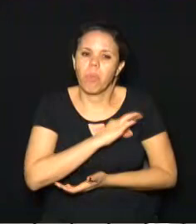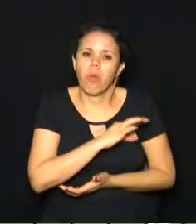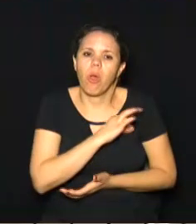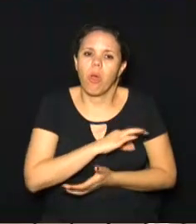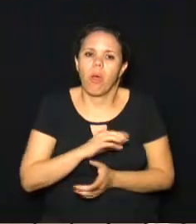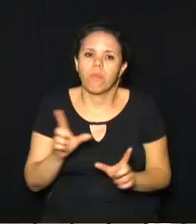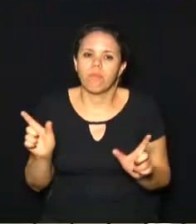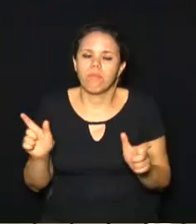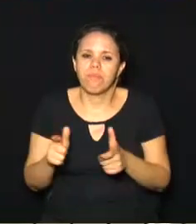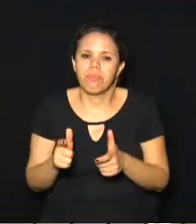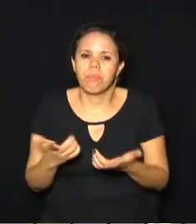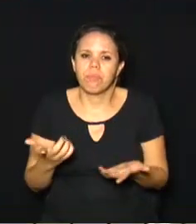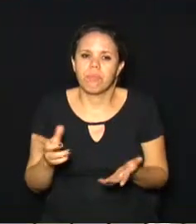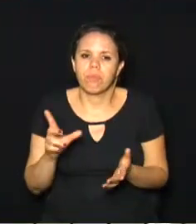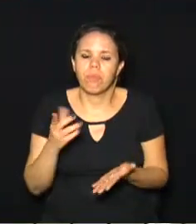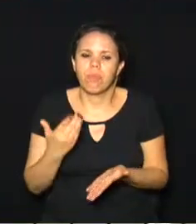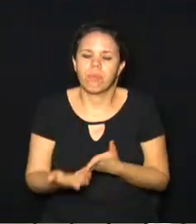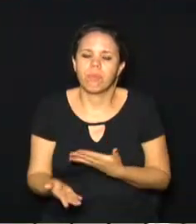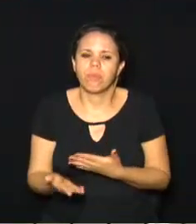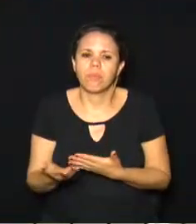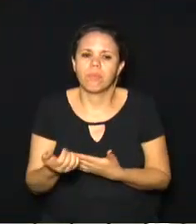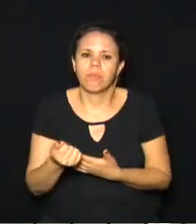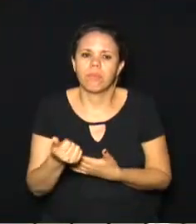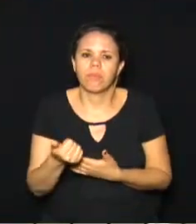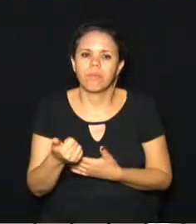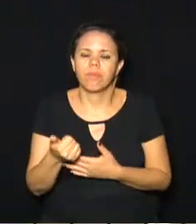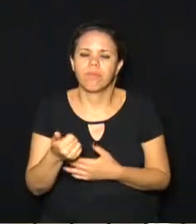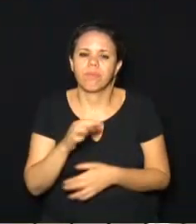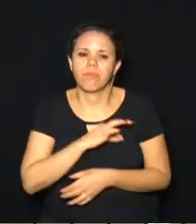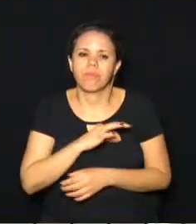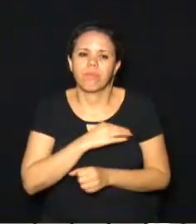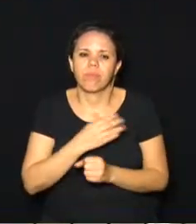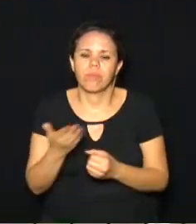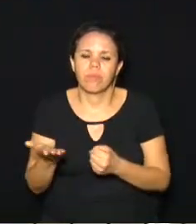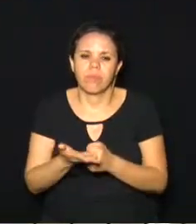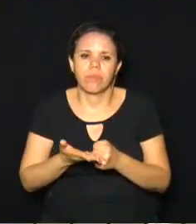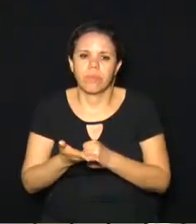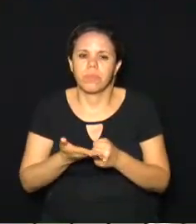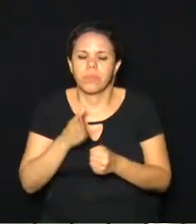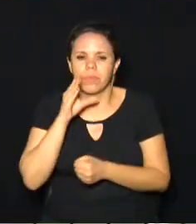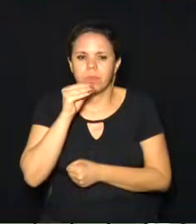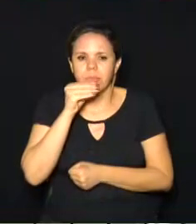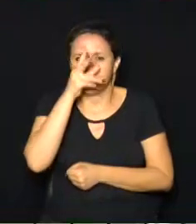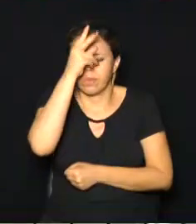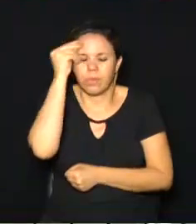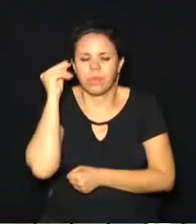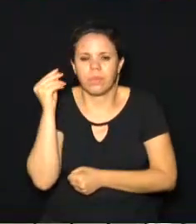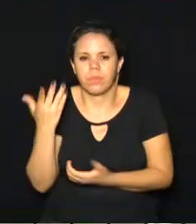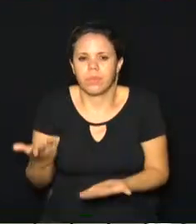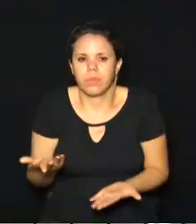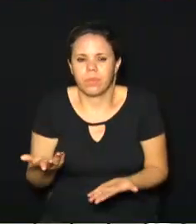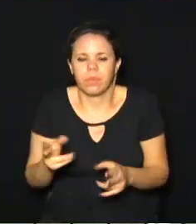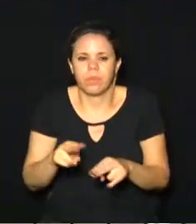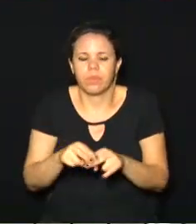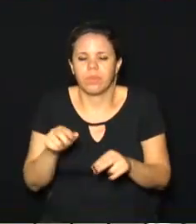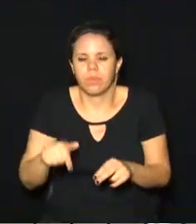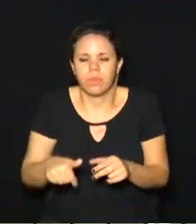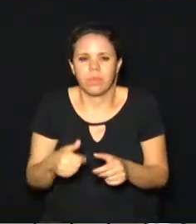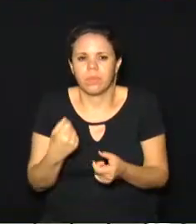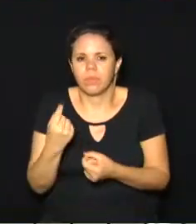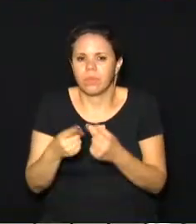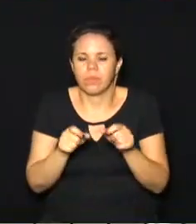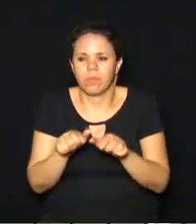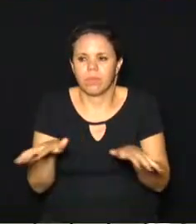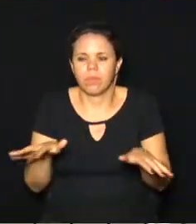salarial, né, vamos dizer assim, na renda média, né, dos trabalhadores, que diante de uma situação excepcional